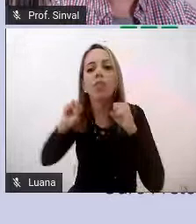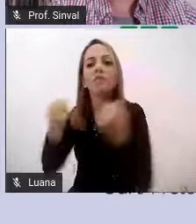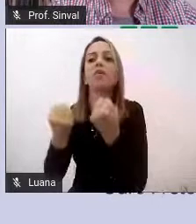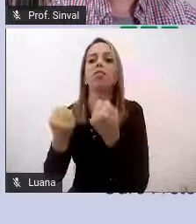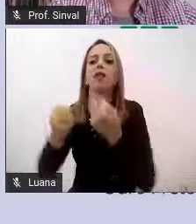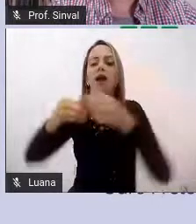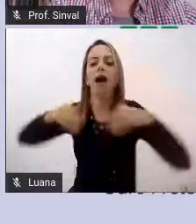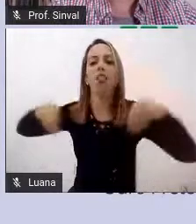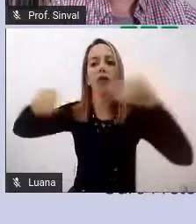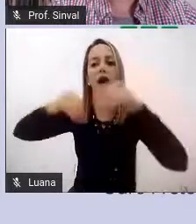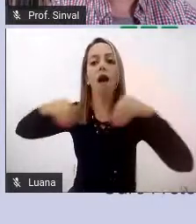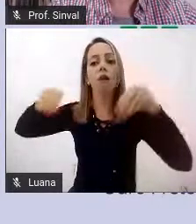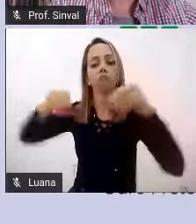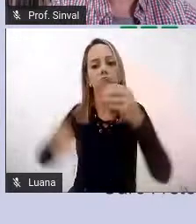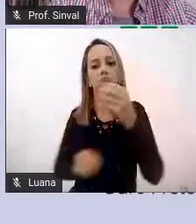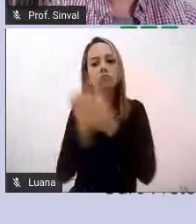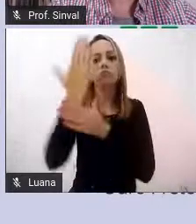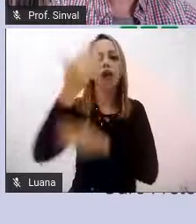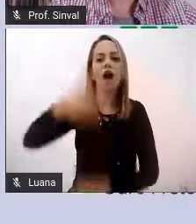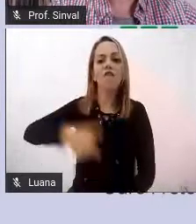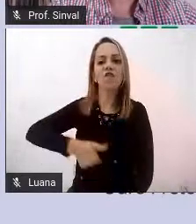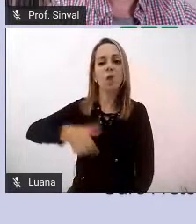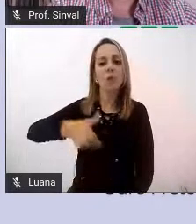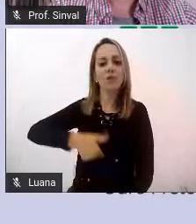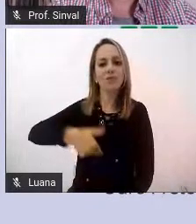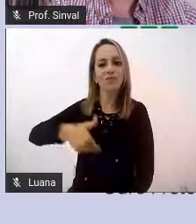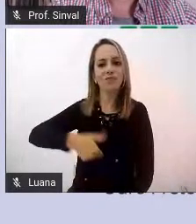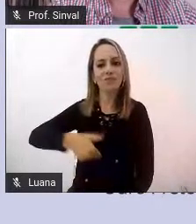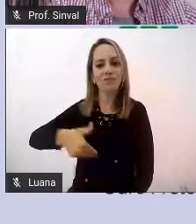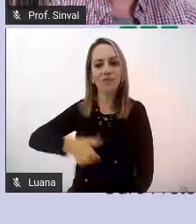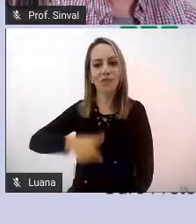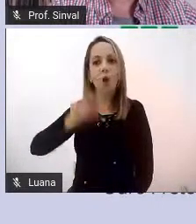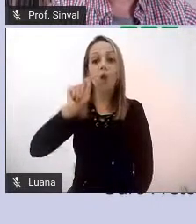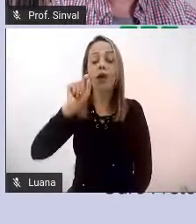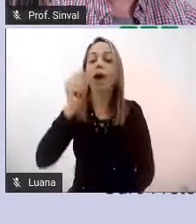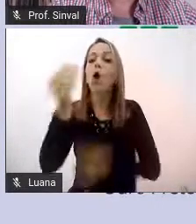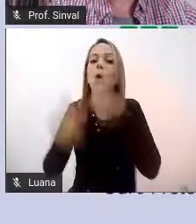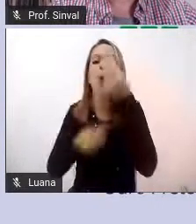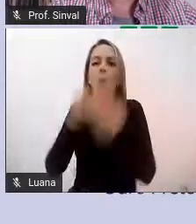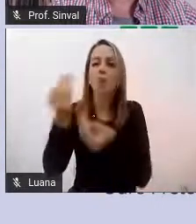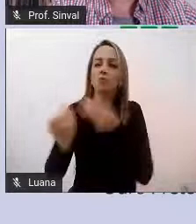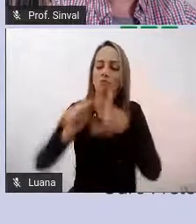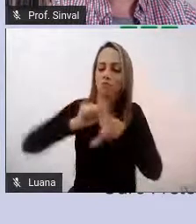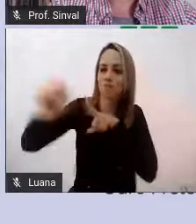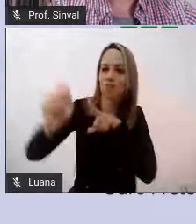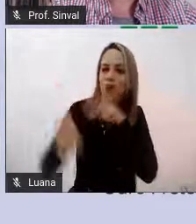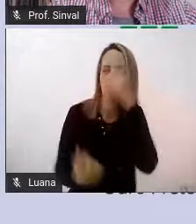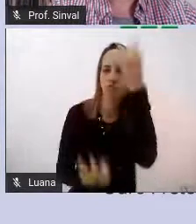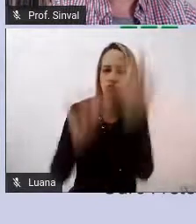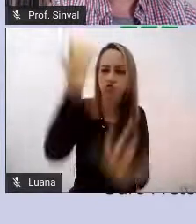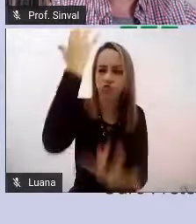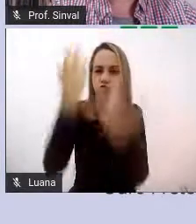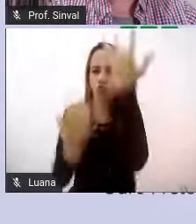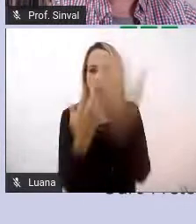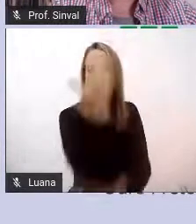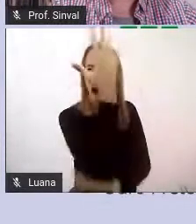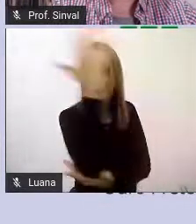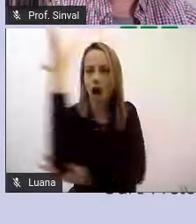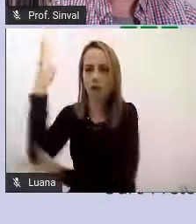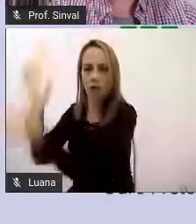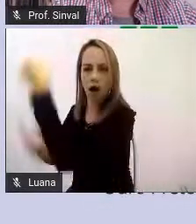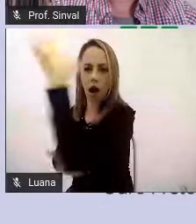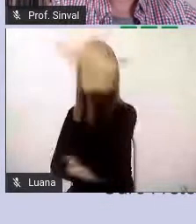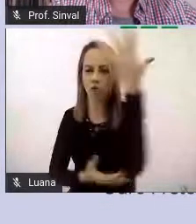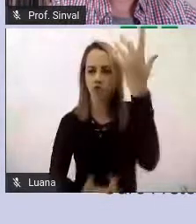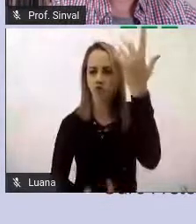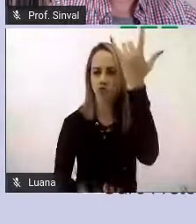fome. Eles botaram fogo nas matas em torno dos principais fortes que poderiam ser